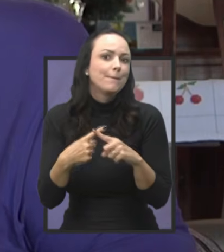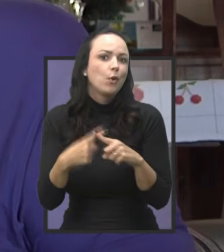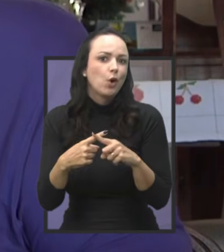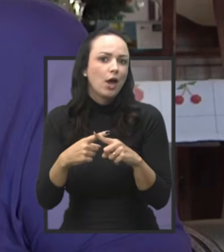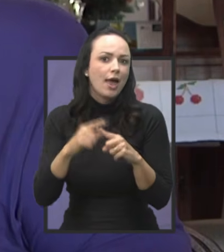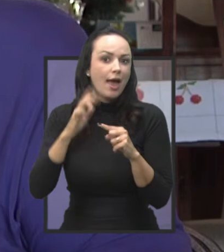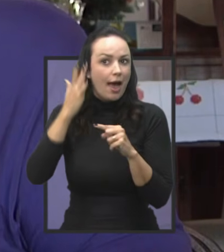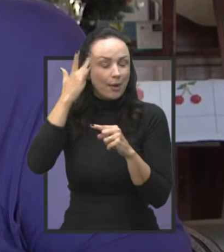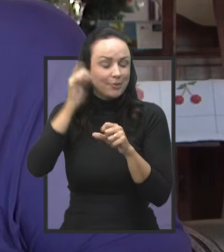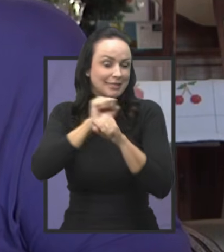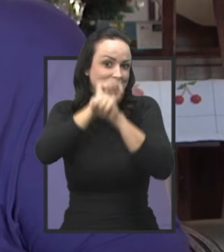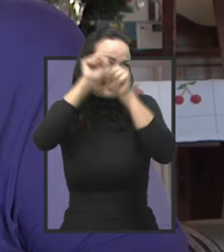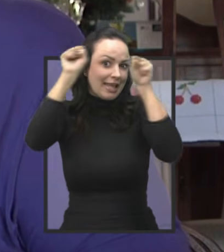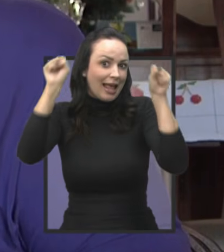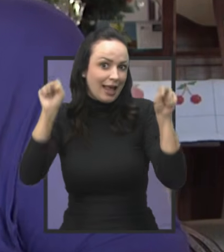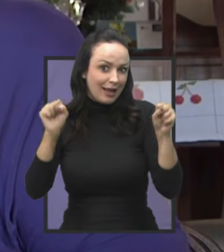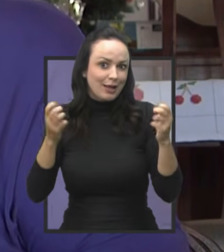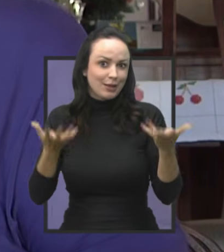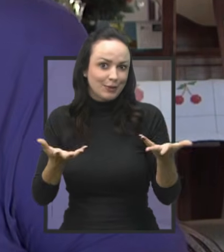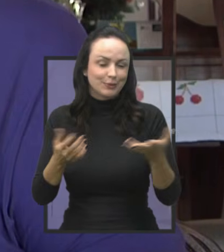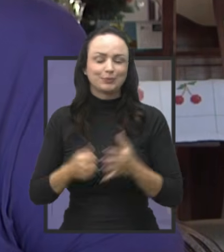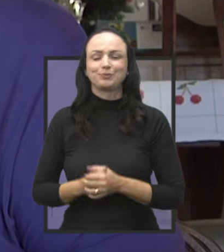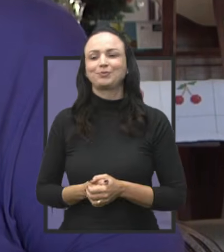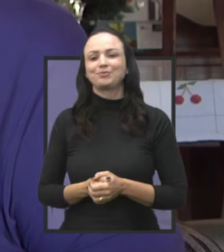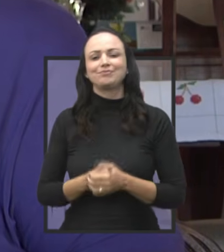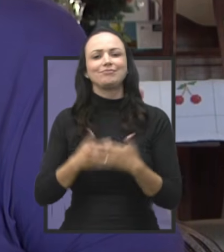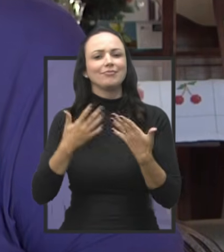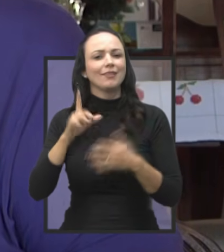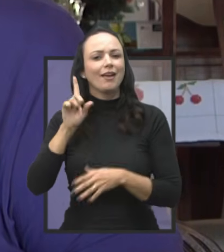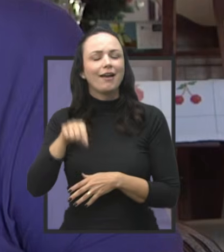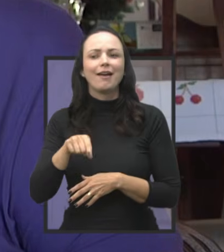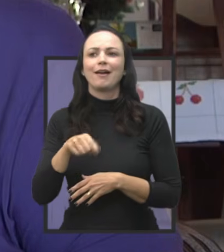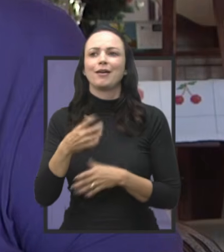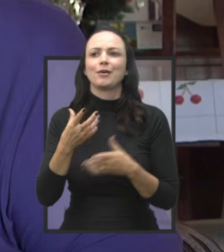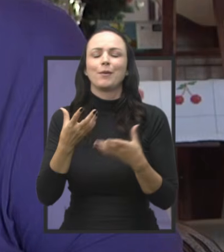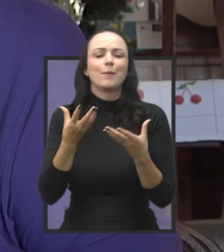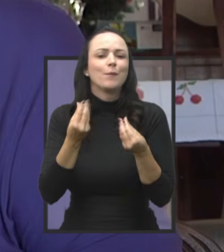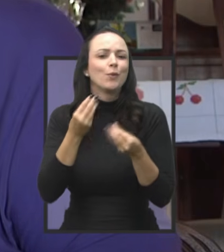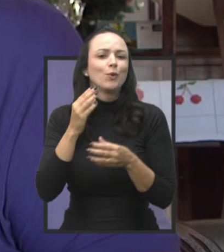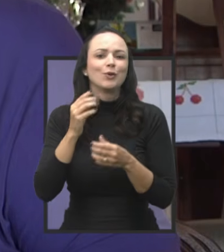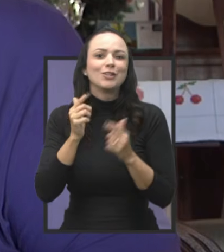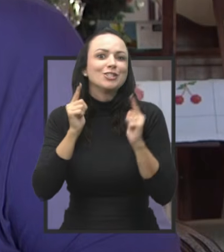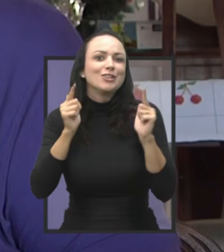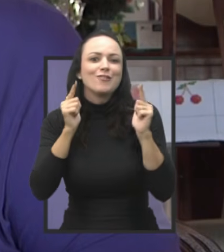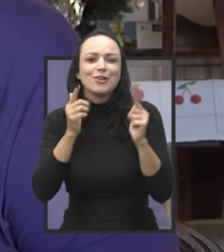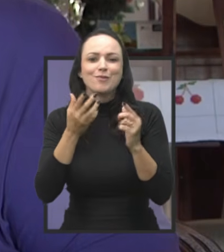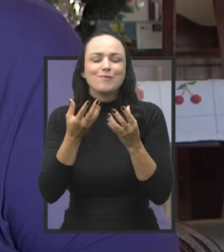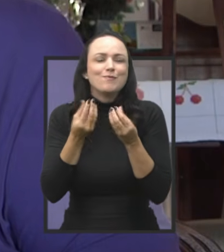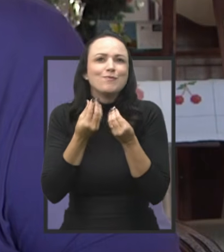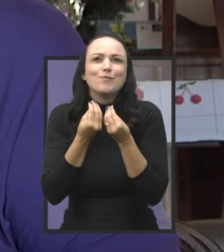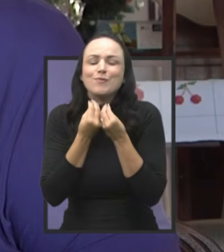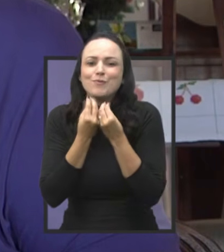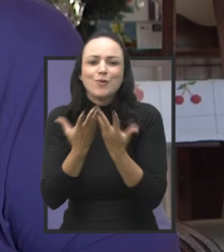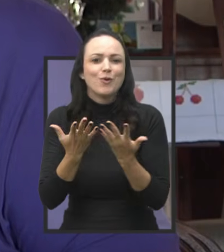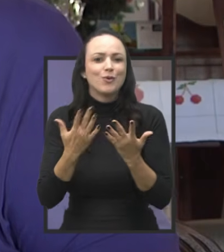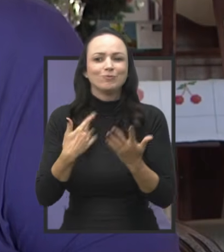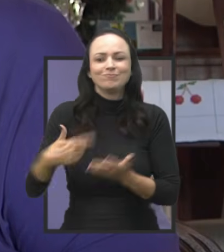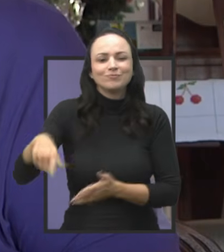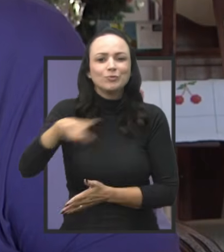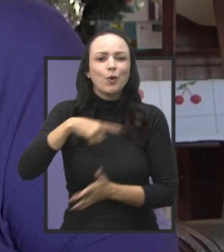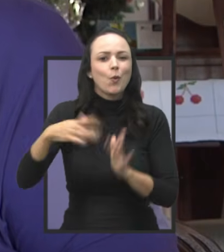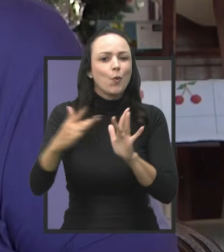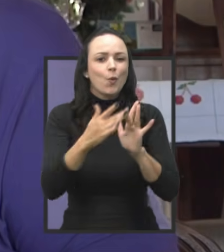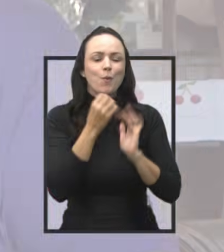dia seguinte tinha que levantar cedo e tal. Mas era uma coisa assim muito divertida, um contato